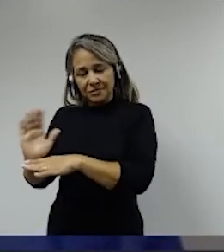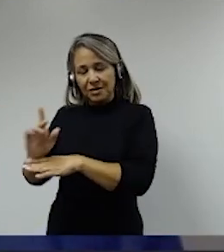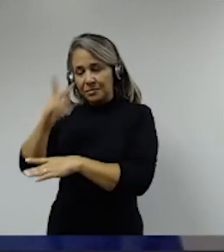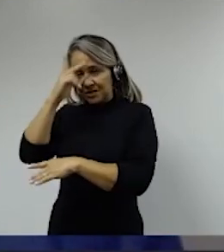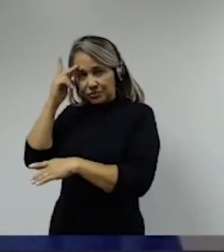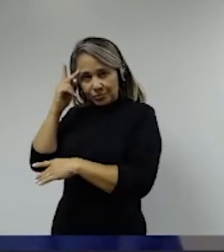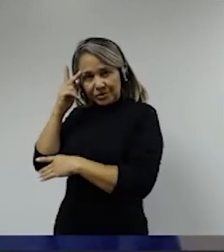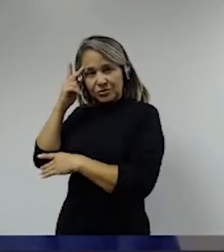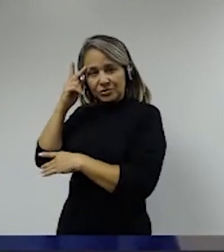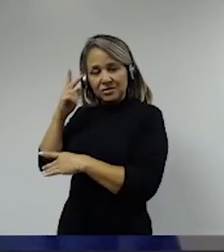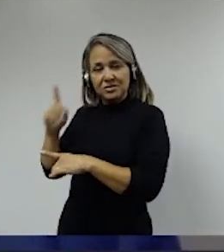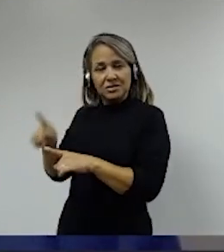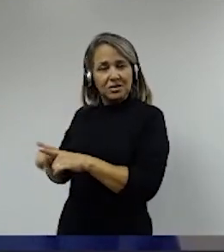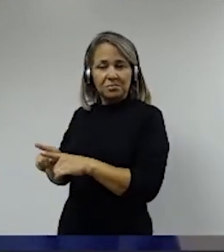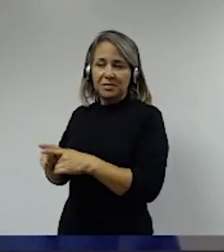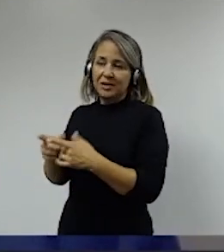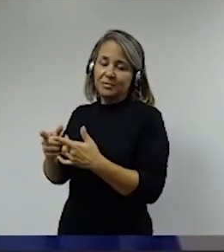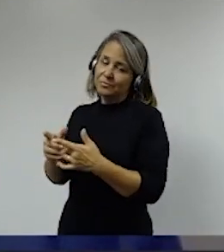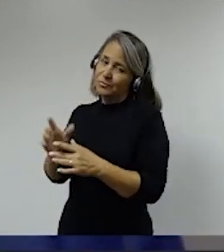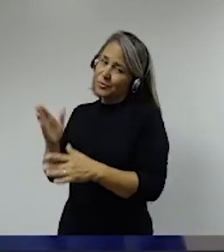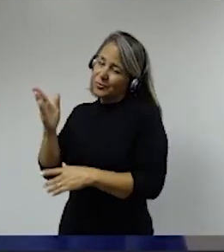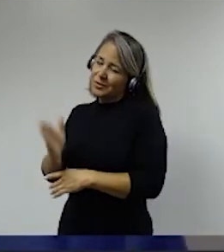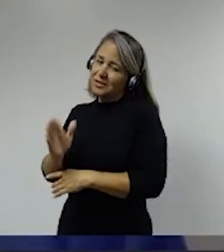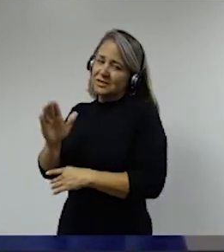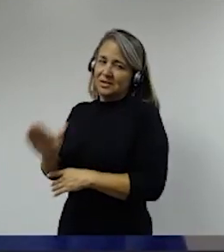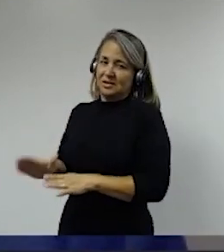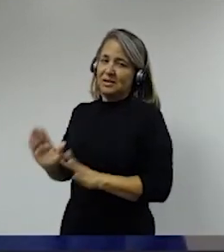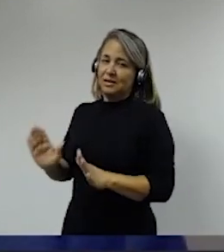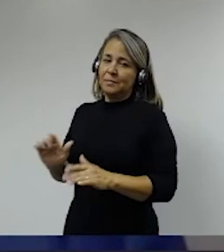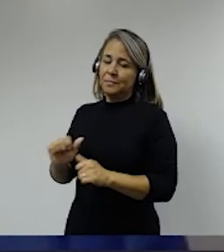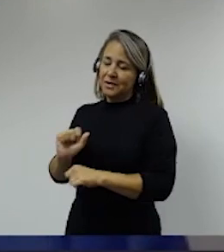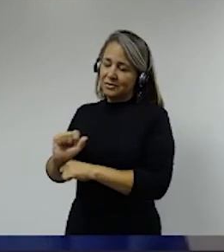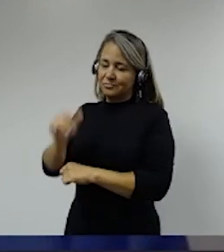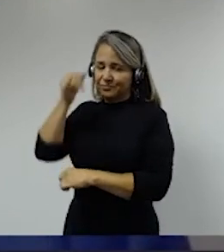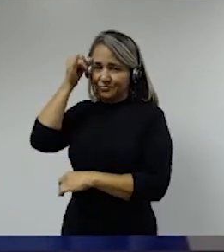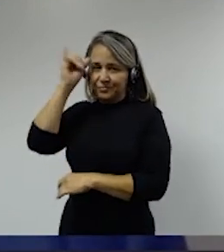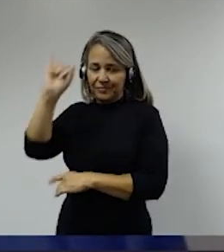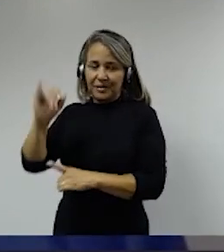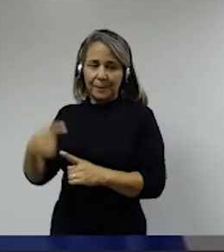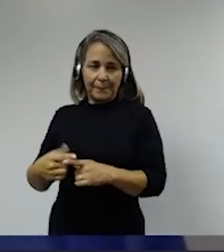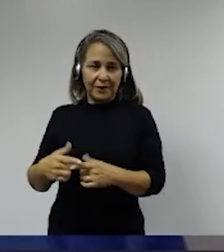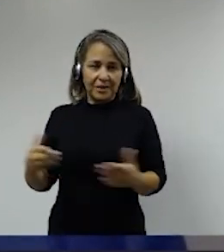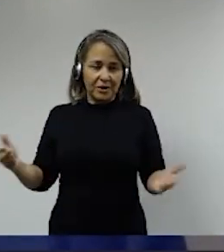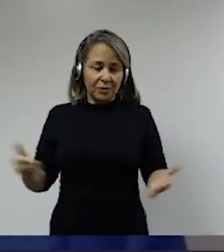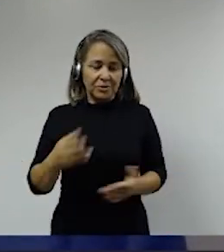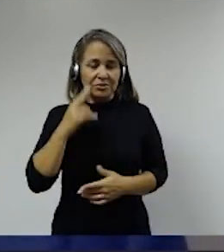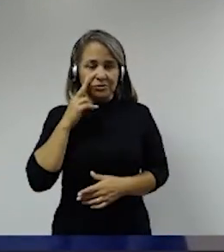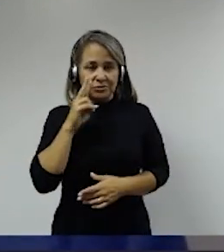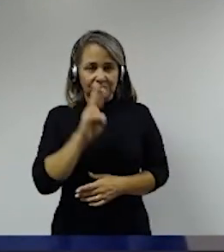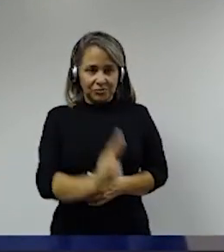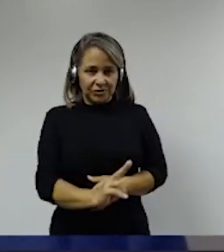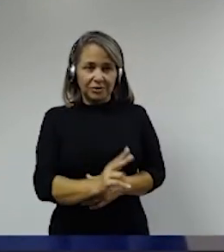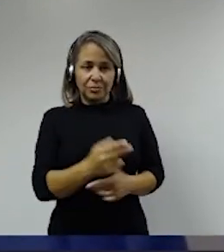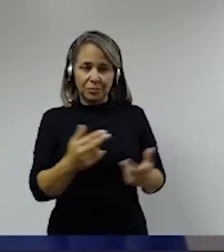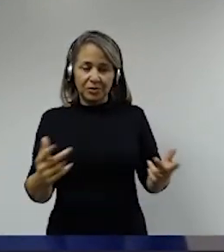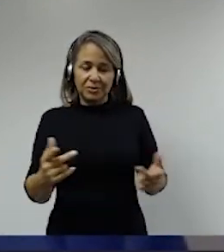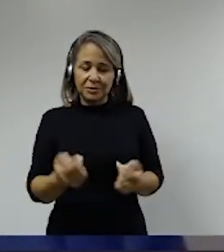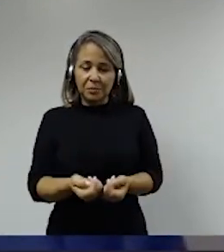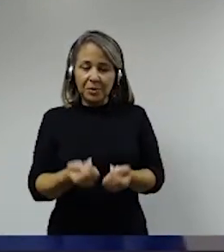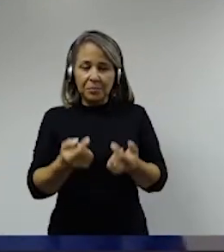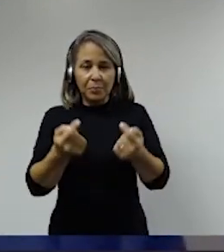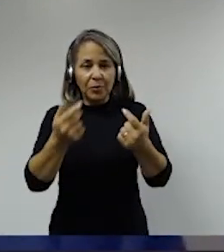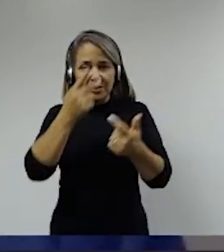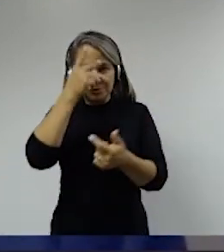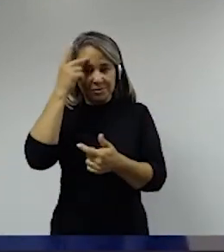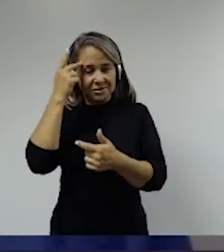também vão consumir talvez menos, porque a gente vê o streaming, ele é uma coisa para muito poucos, né?